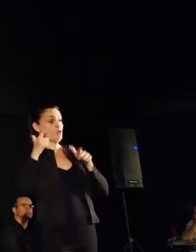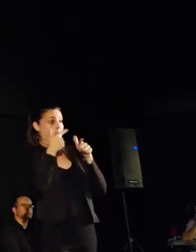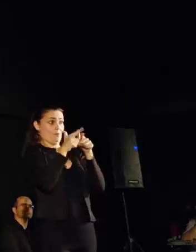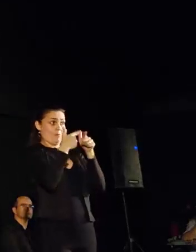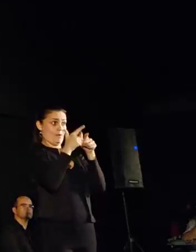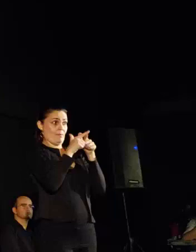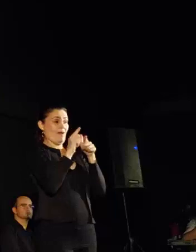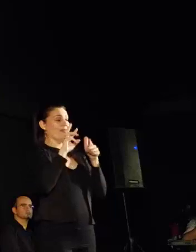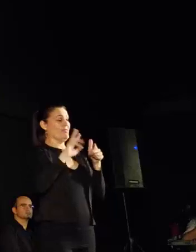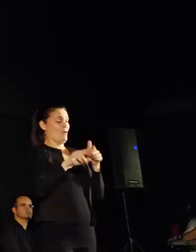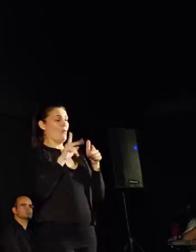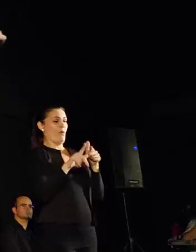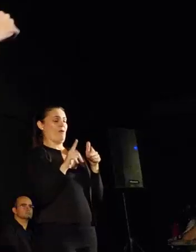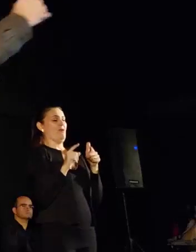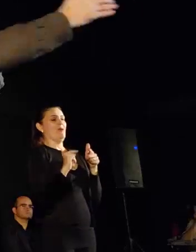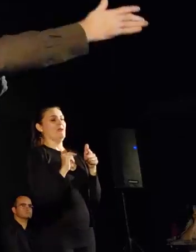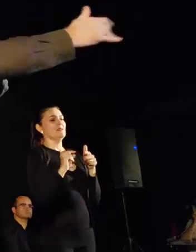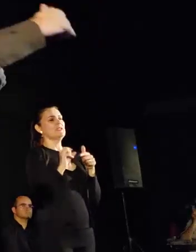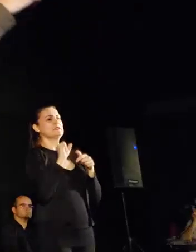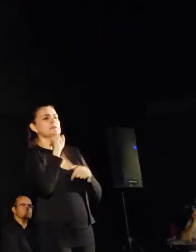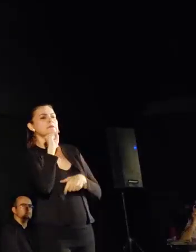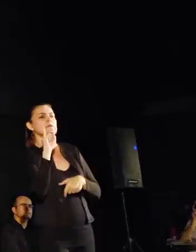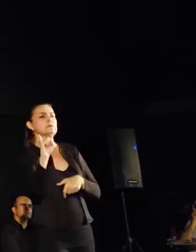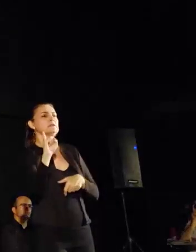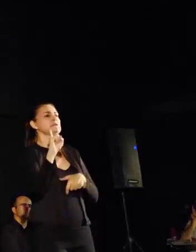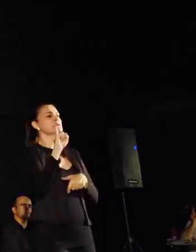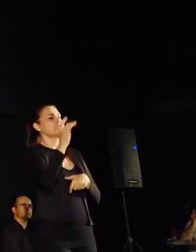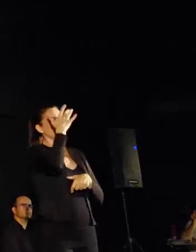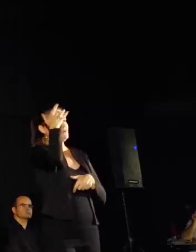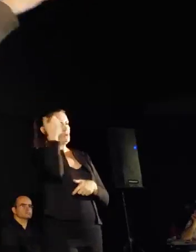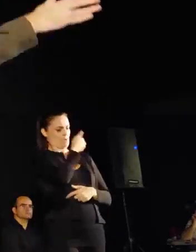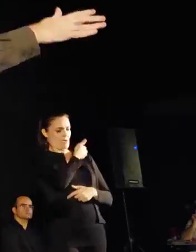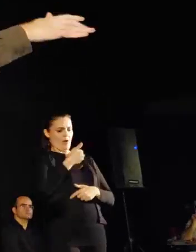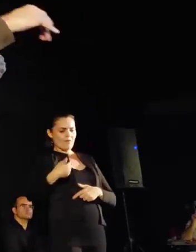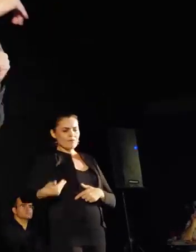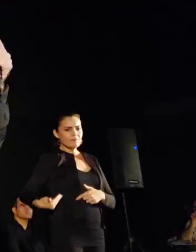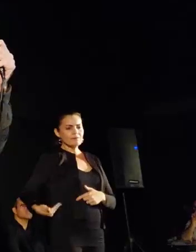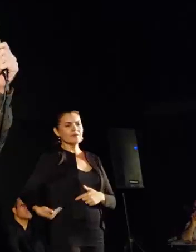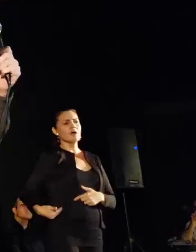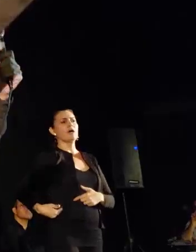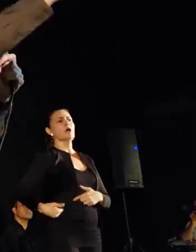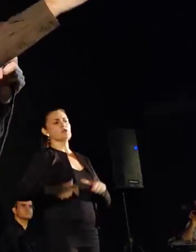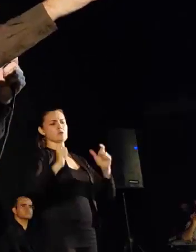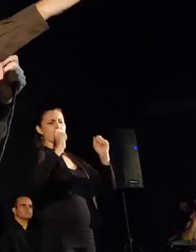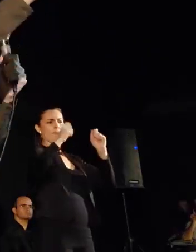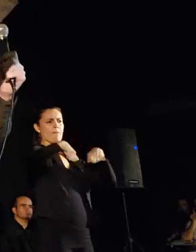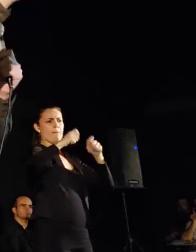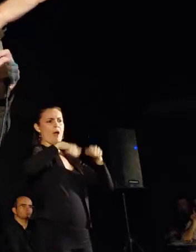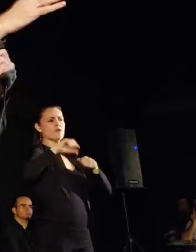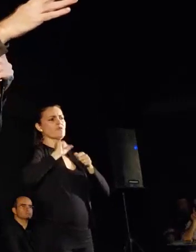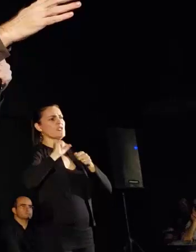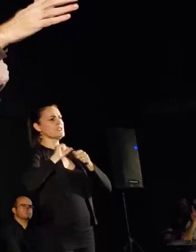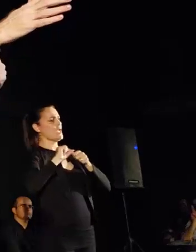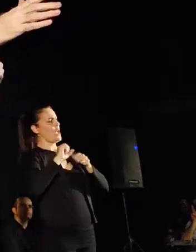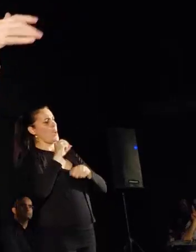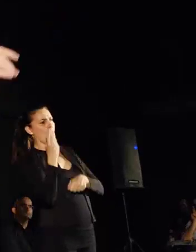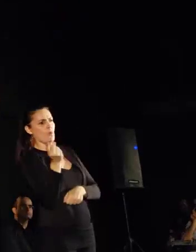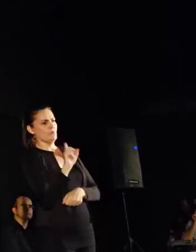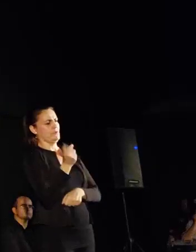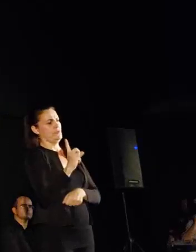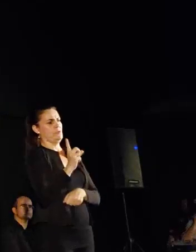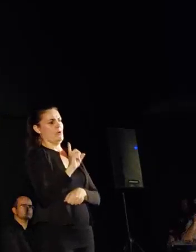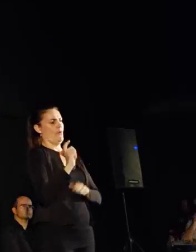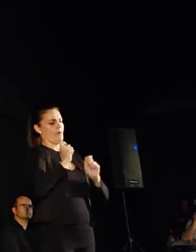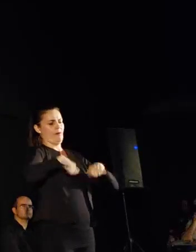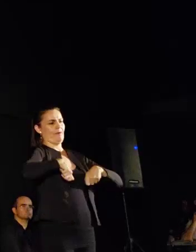é exatamente se aqueles que nos governam, que eles são capazes de fazer, ou que eles não são capazes de fazer.